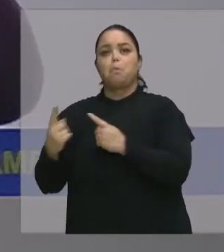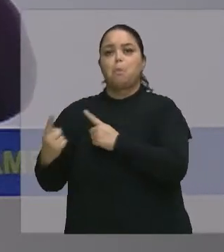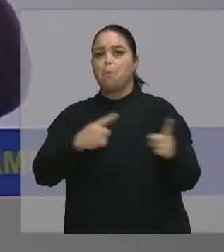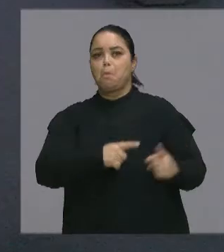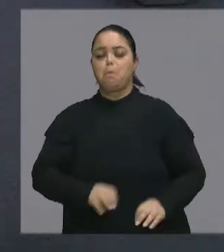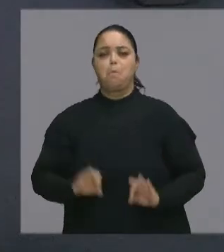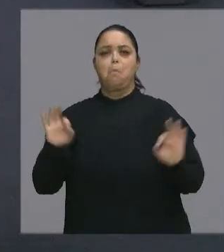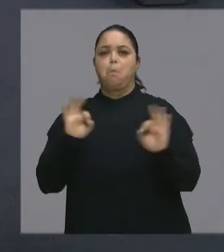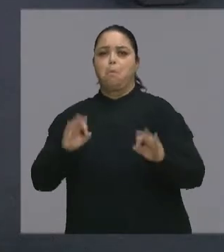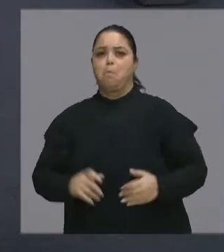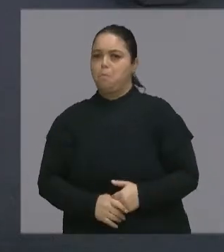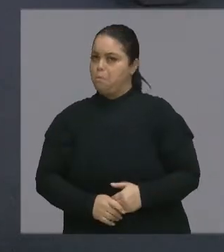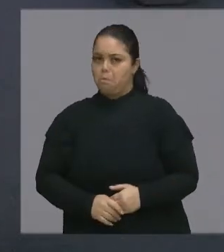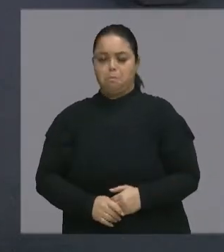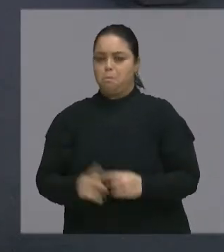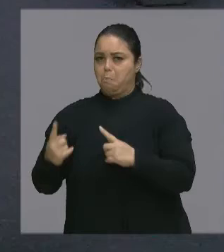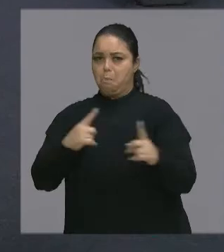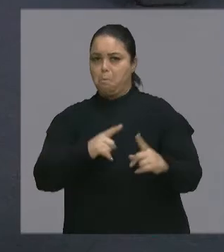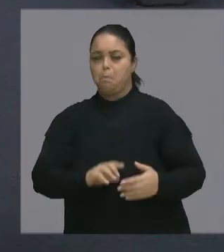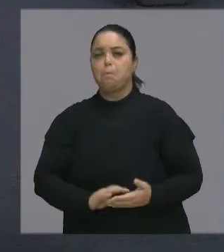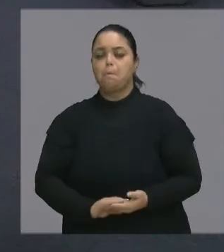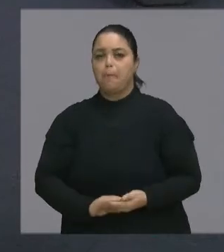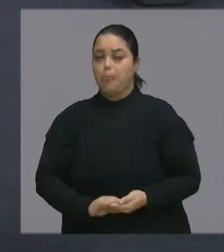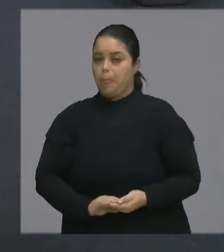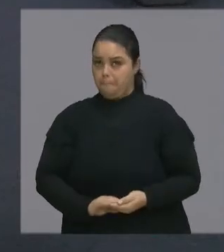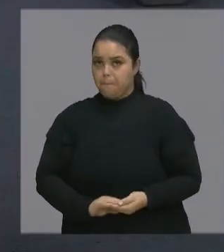Nenhuma manifestação contrária.